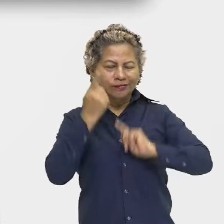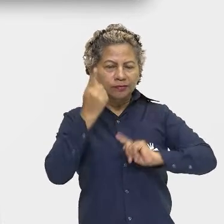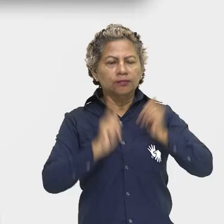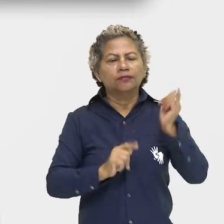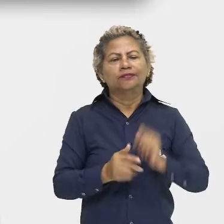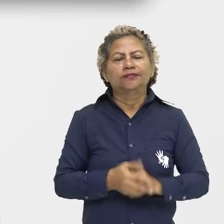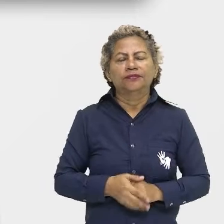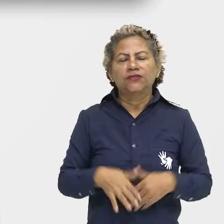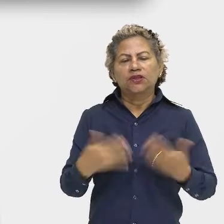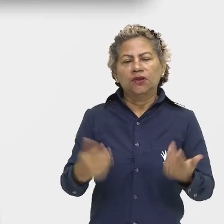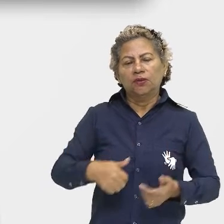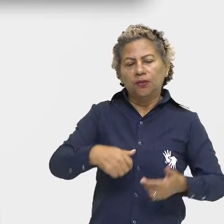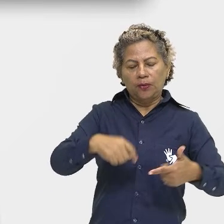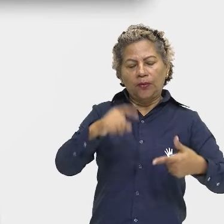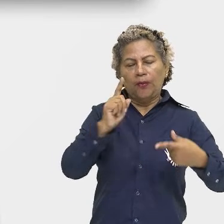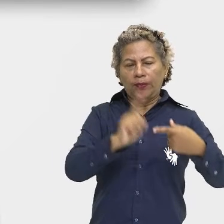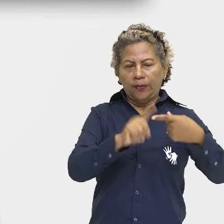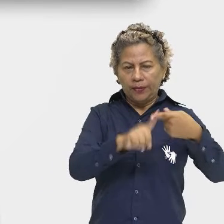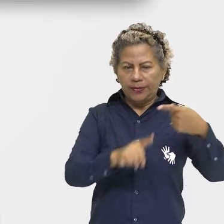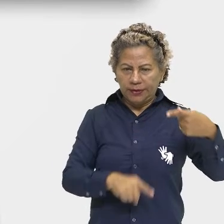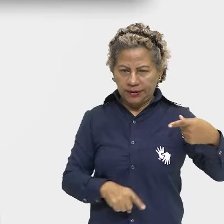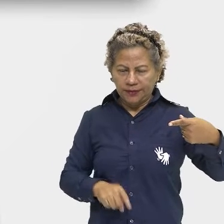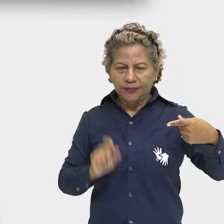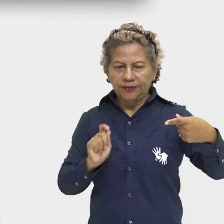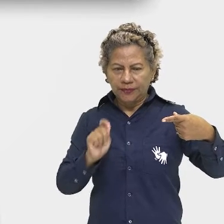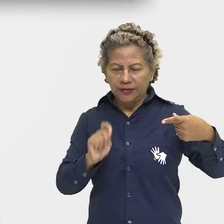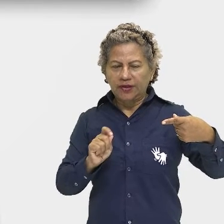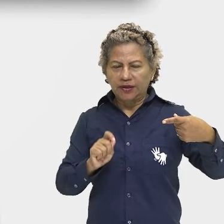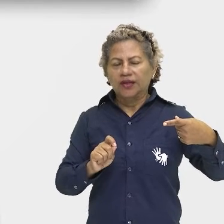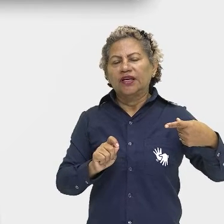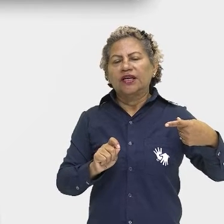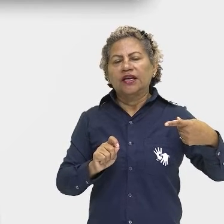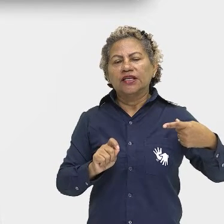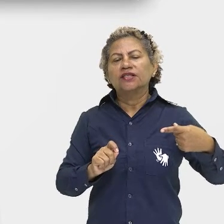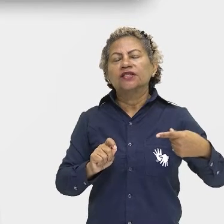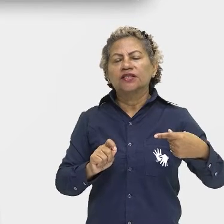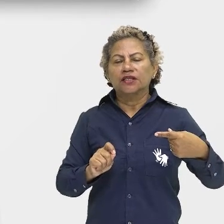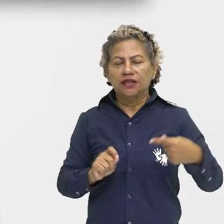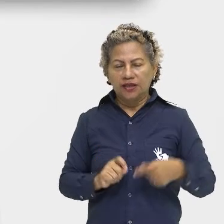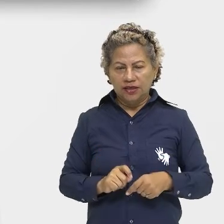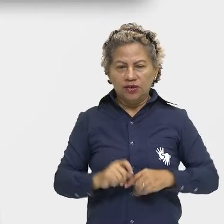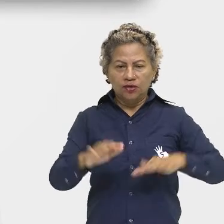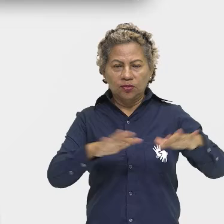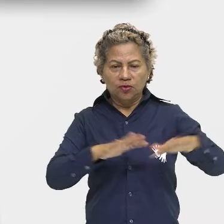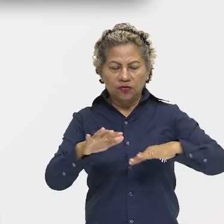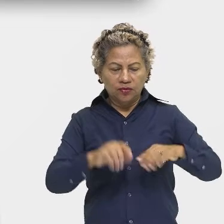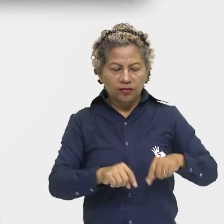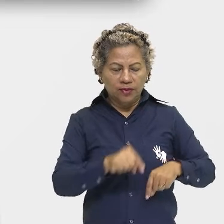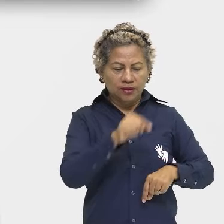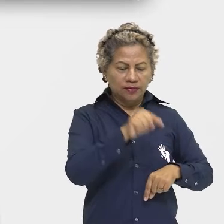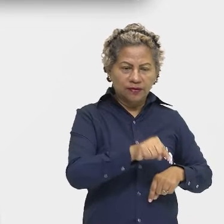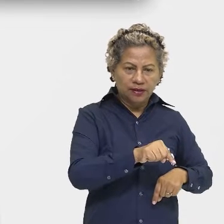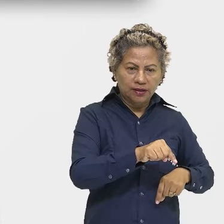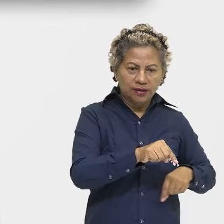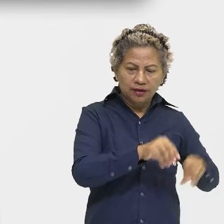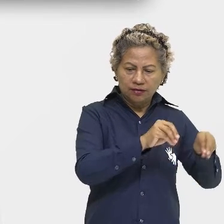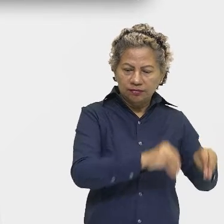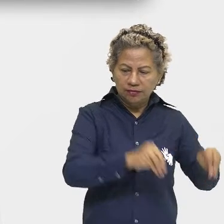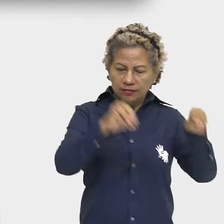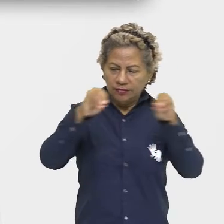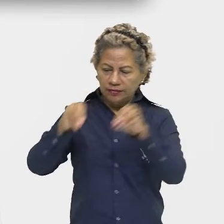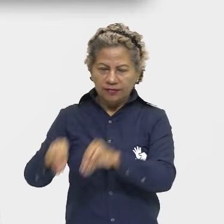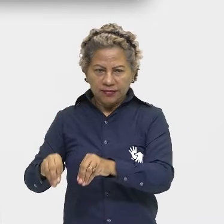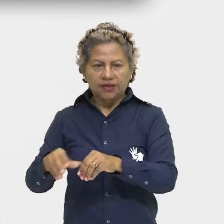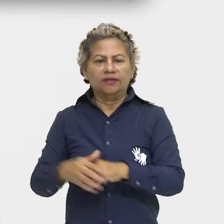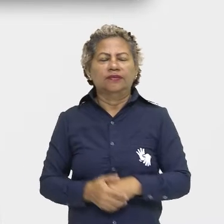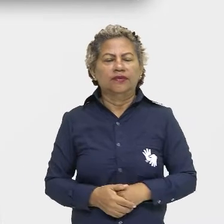de locomoção incluem aqueles que nos levam de um lugar a outro, ou seja, locomover. Os de